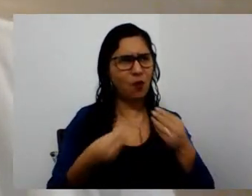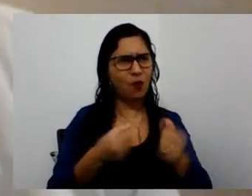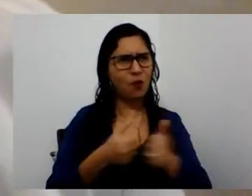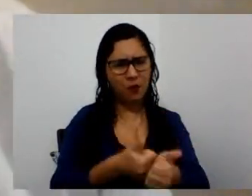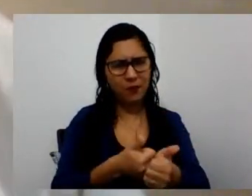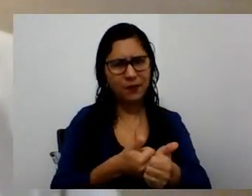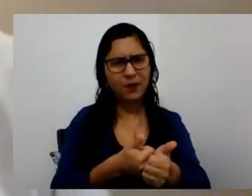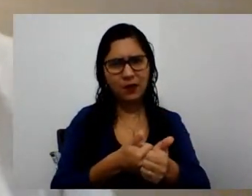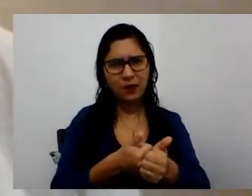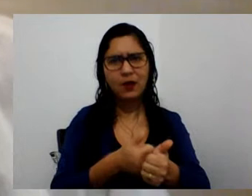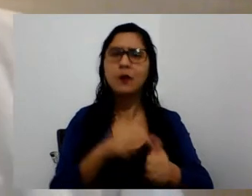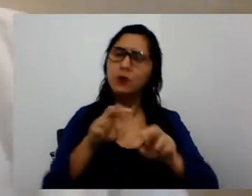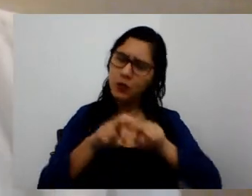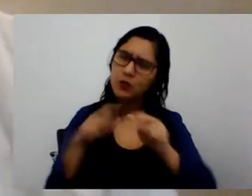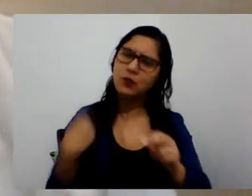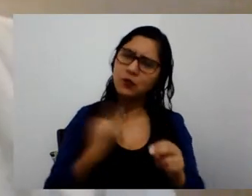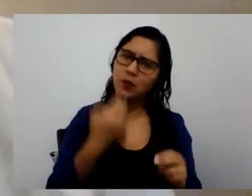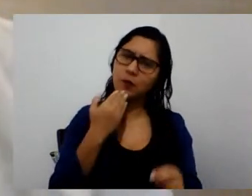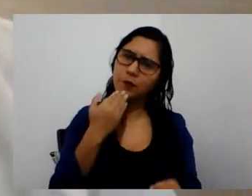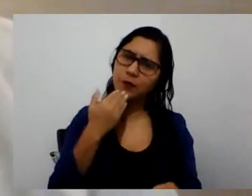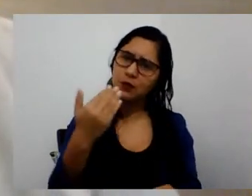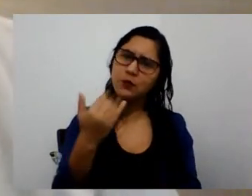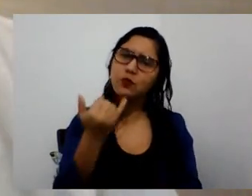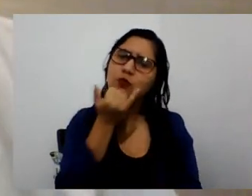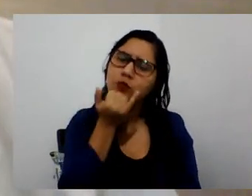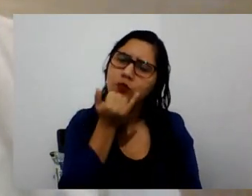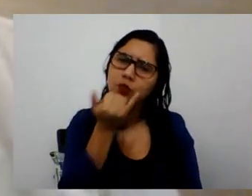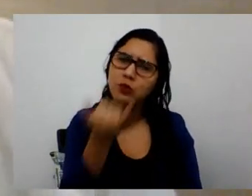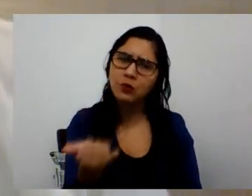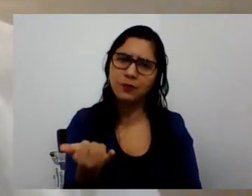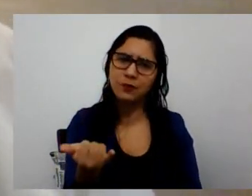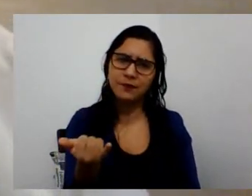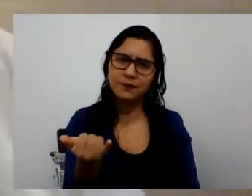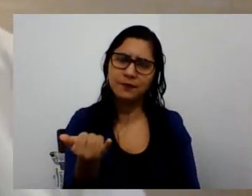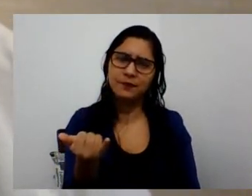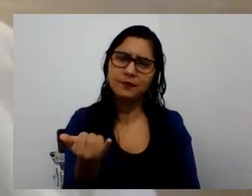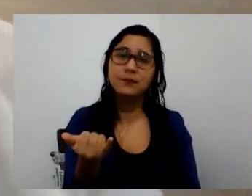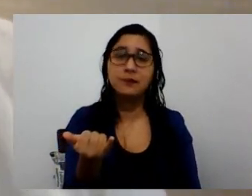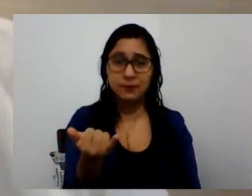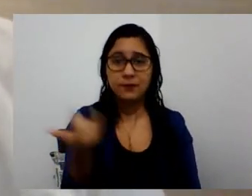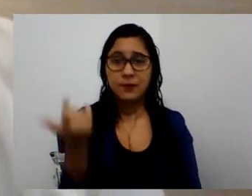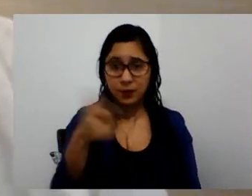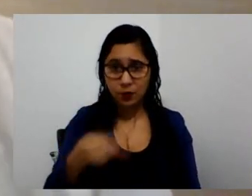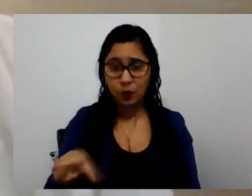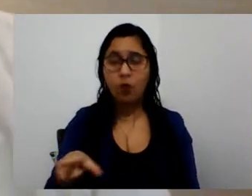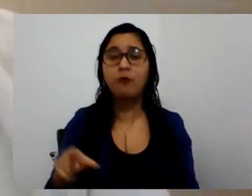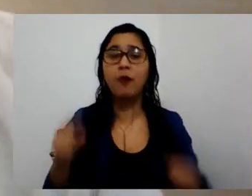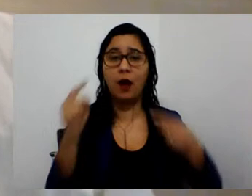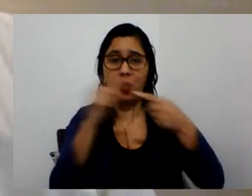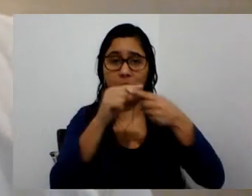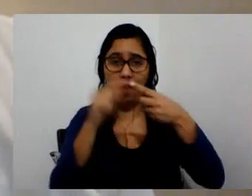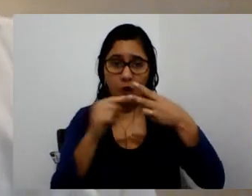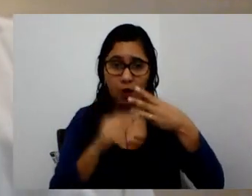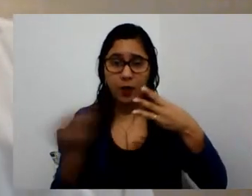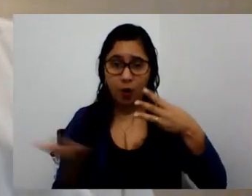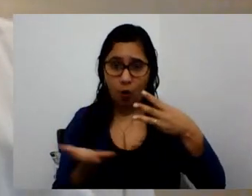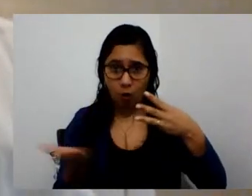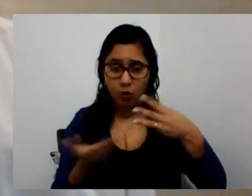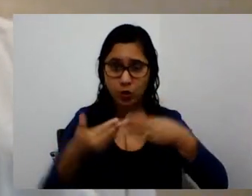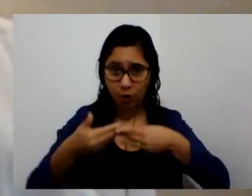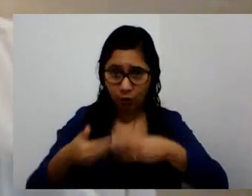pelo que nós pedimos desculpas, né? Então, repetindo, a ordem de hoje